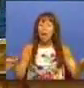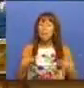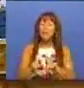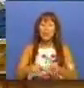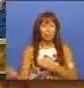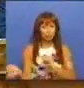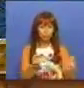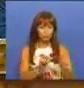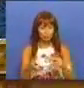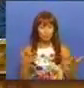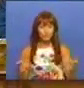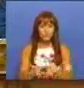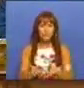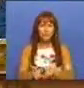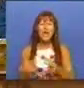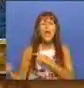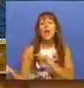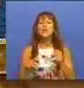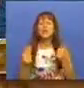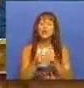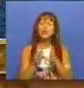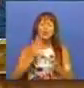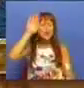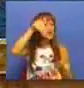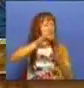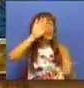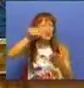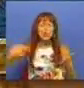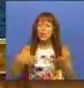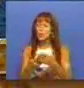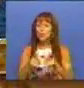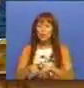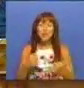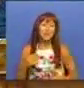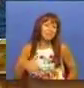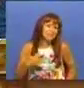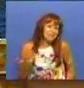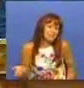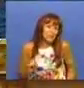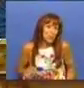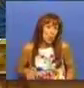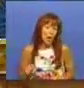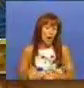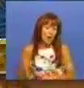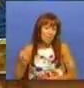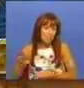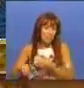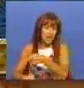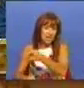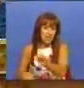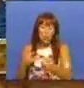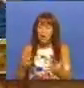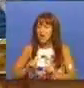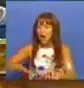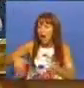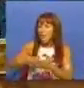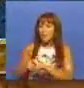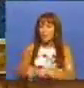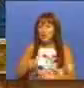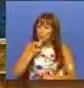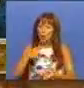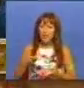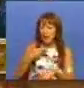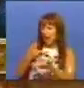a discutir e a discutir todas as soluções propostas, temos pena que não tenha havido da parte do Partido Socialista nenhuma proposta para